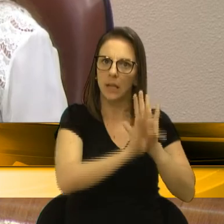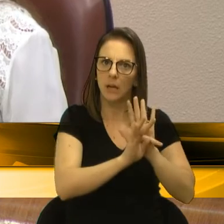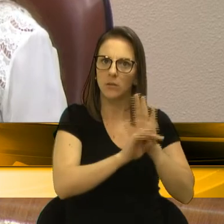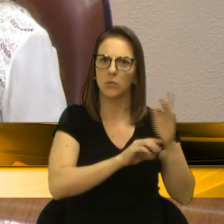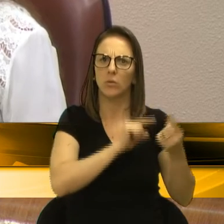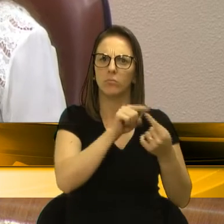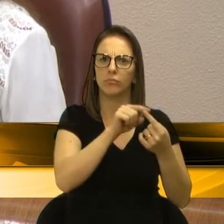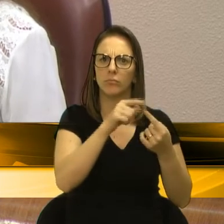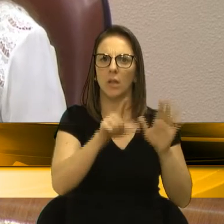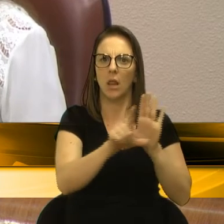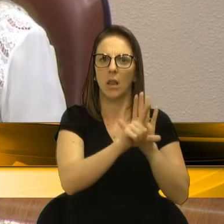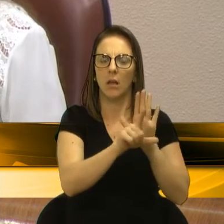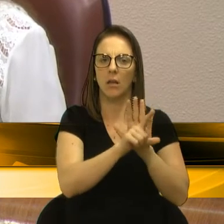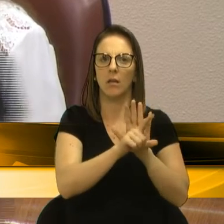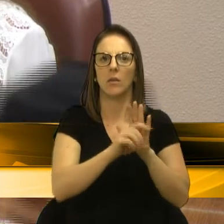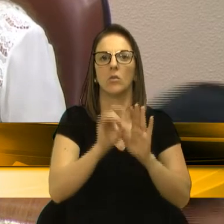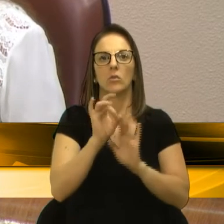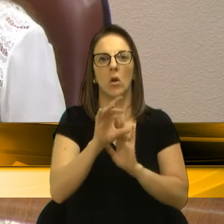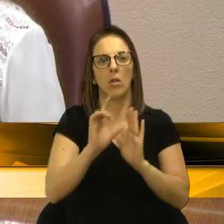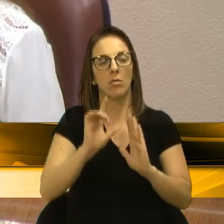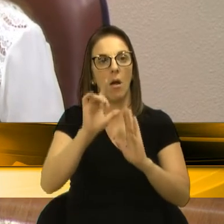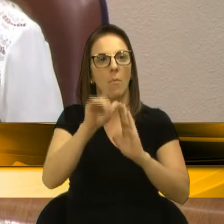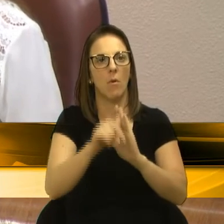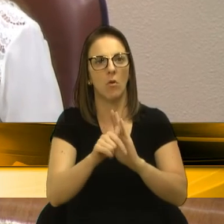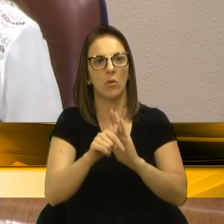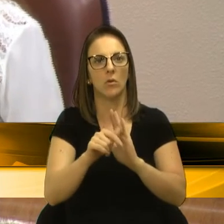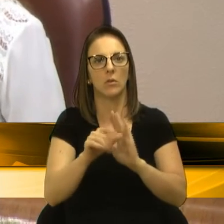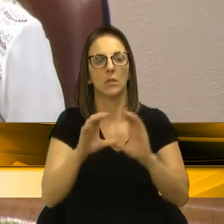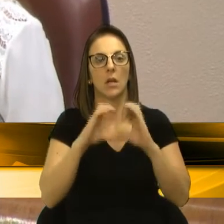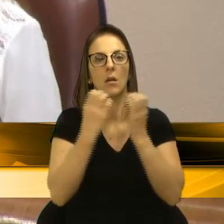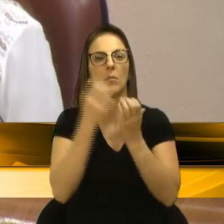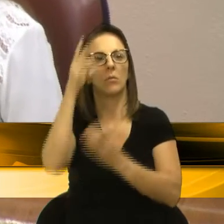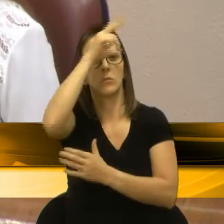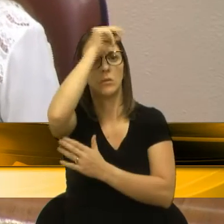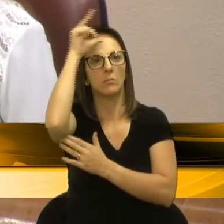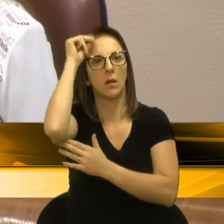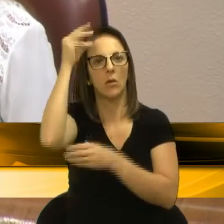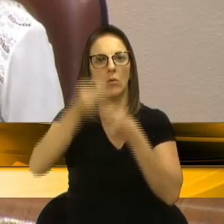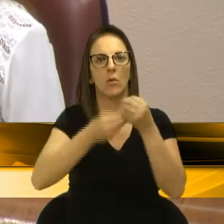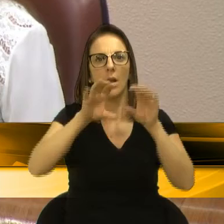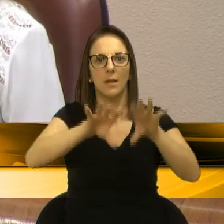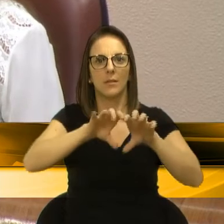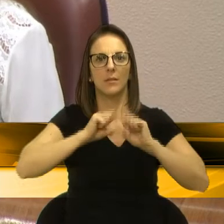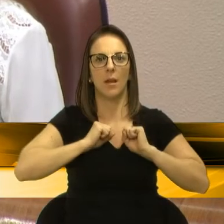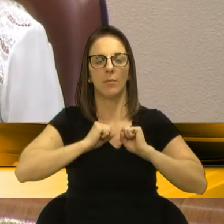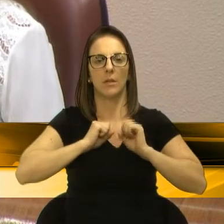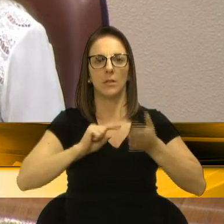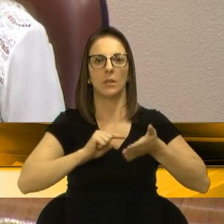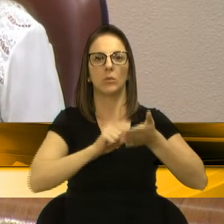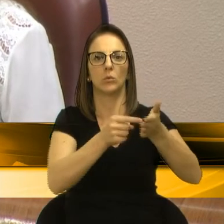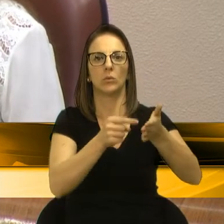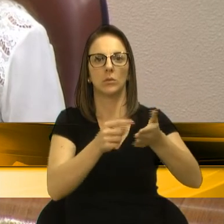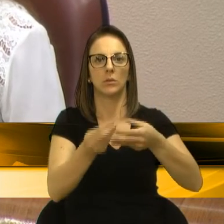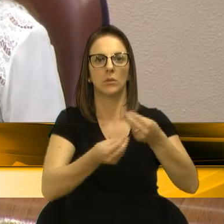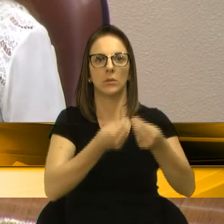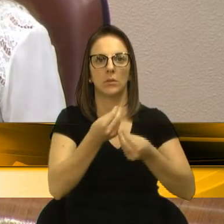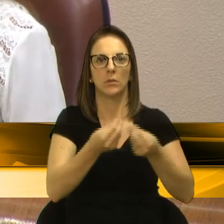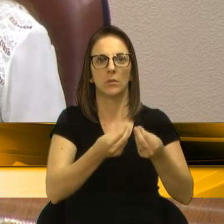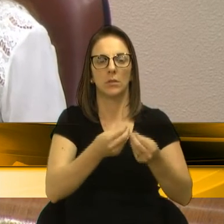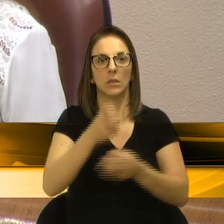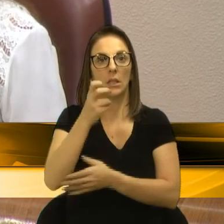somente após a deliberação da Câmara Municipal sobre o recebimento da denúncia, conforme disposto no artigo 5º, inciso 3 do